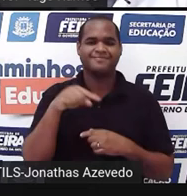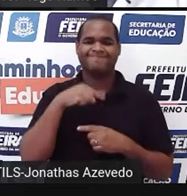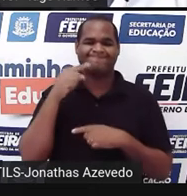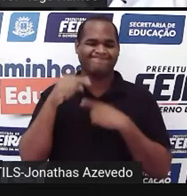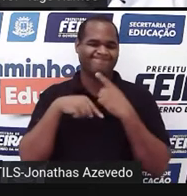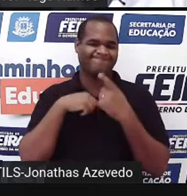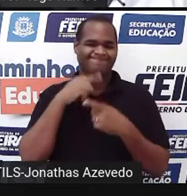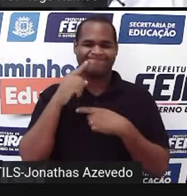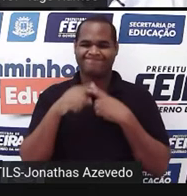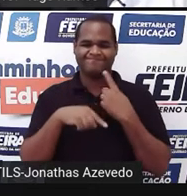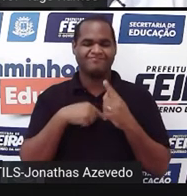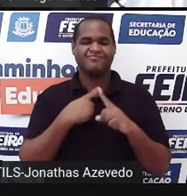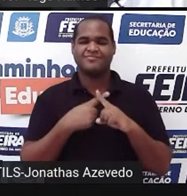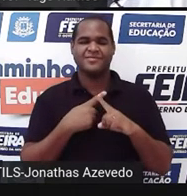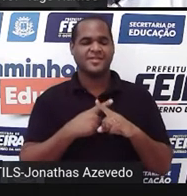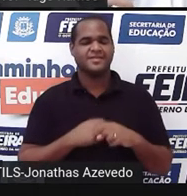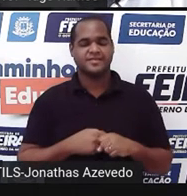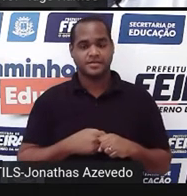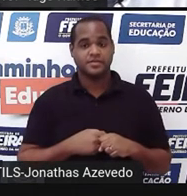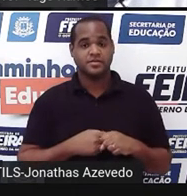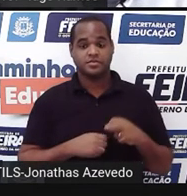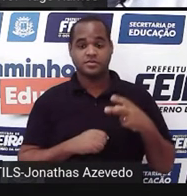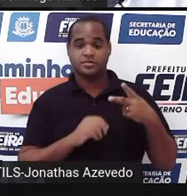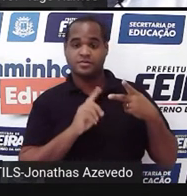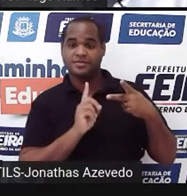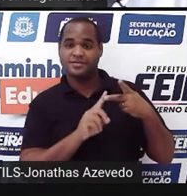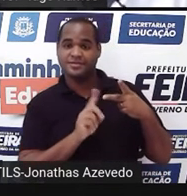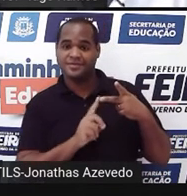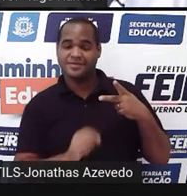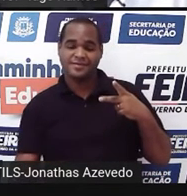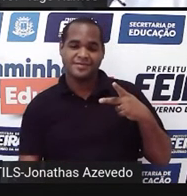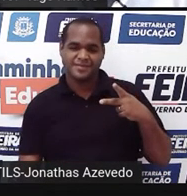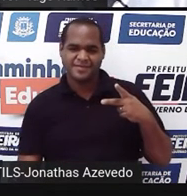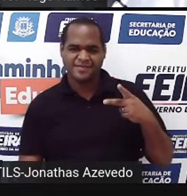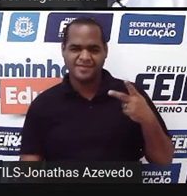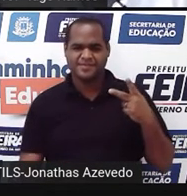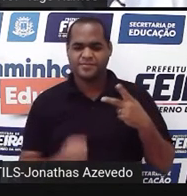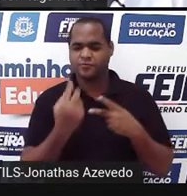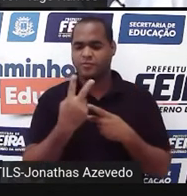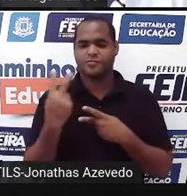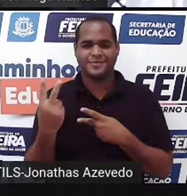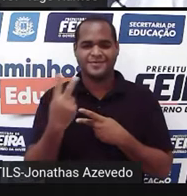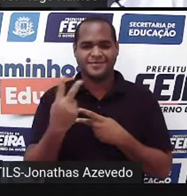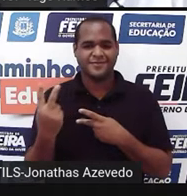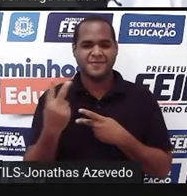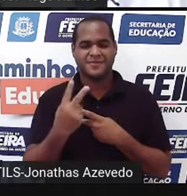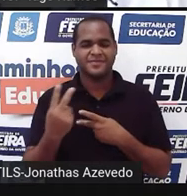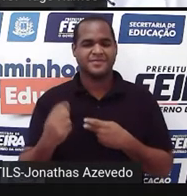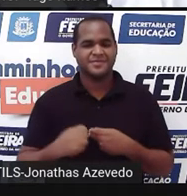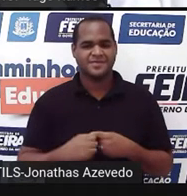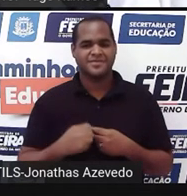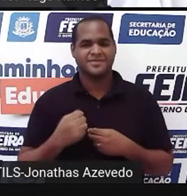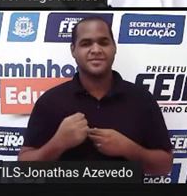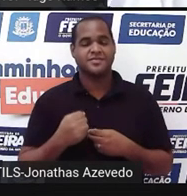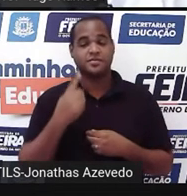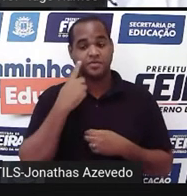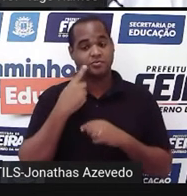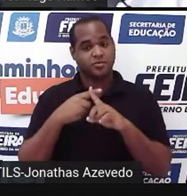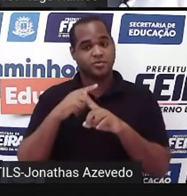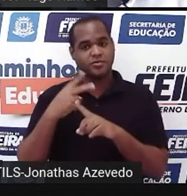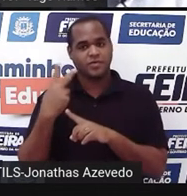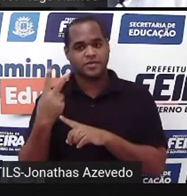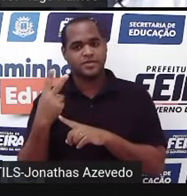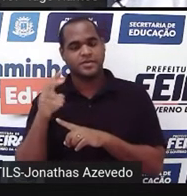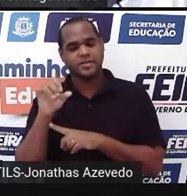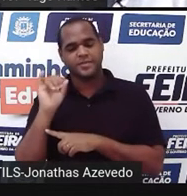outros não servem Tá bom então a segunda opção ali ó 22 né x vai ser